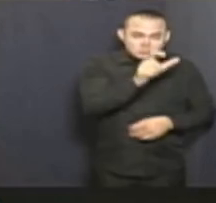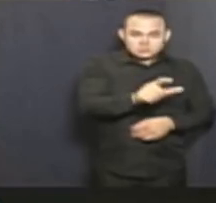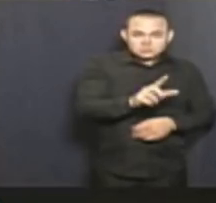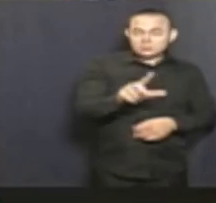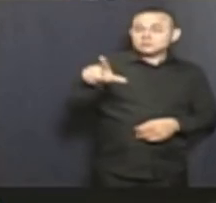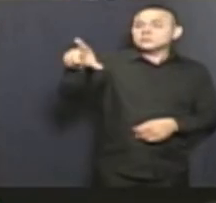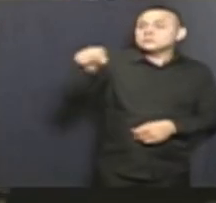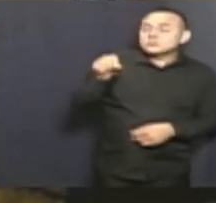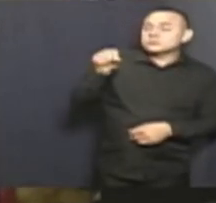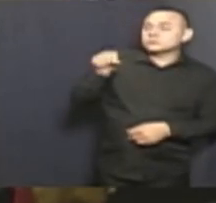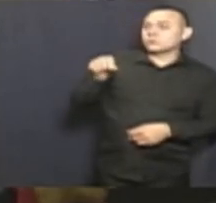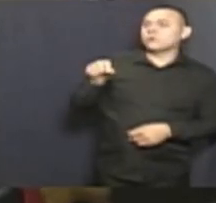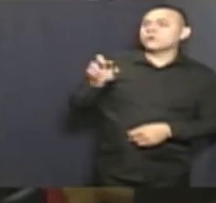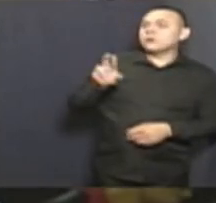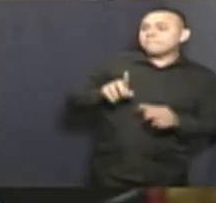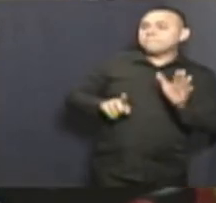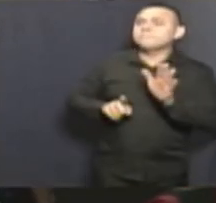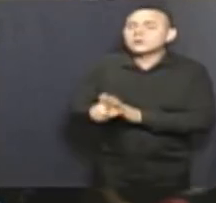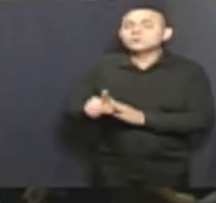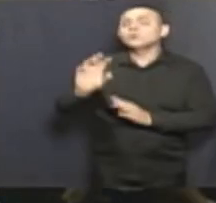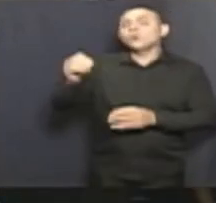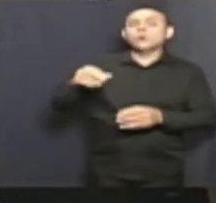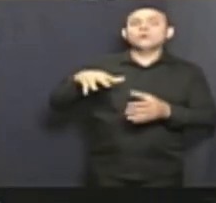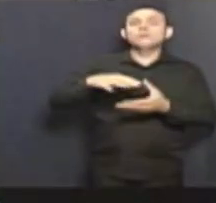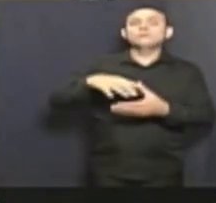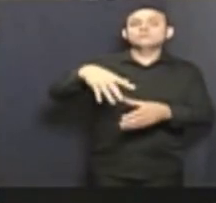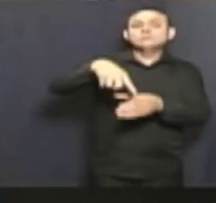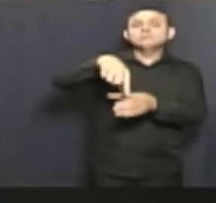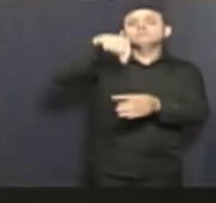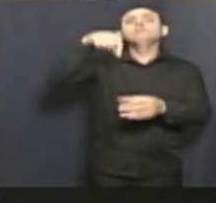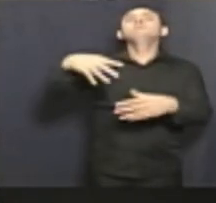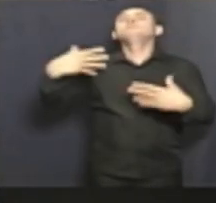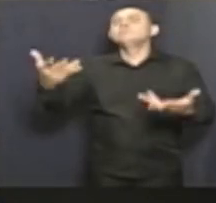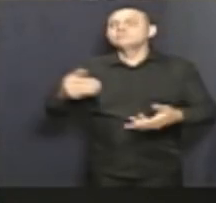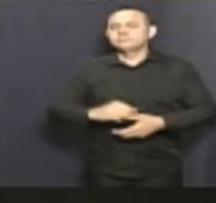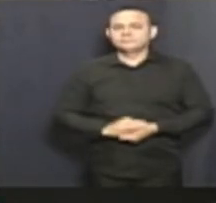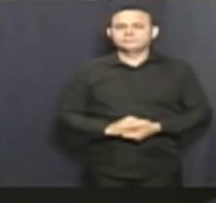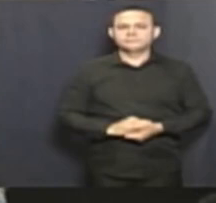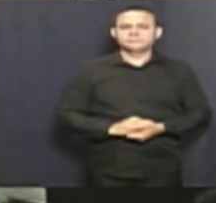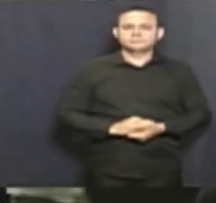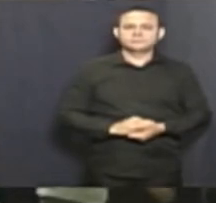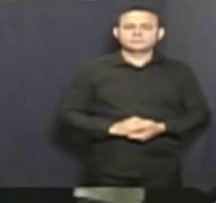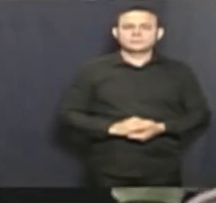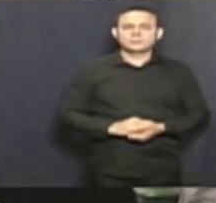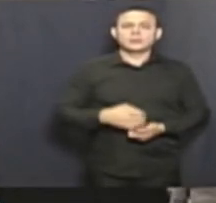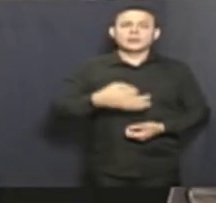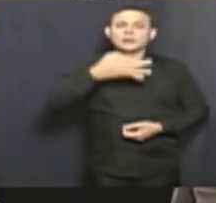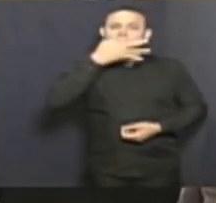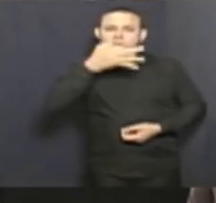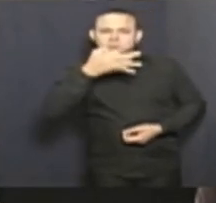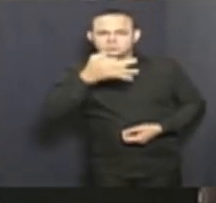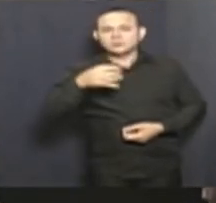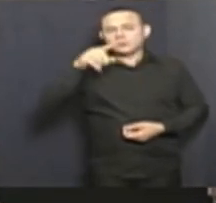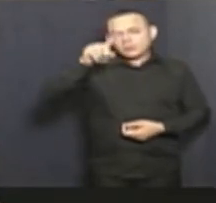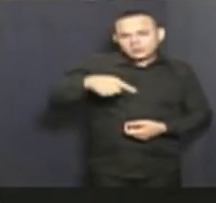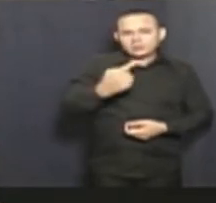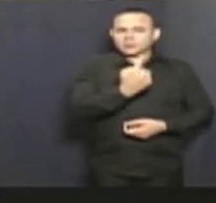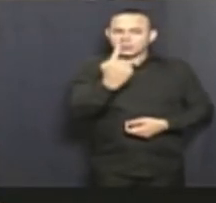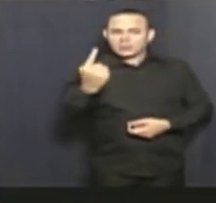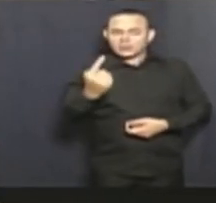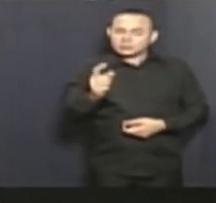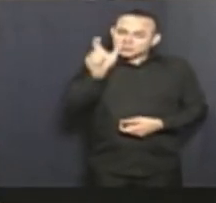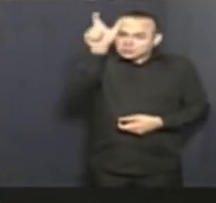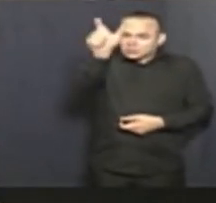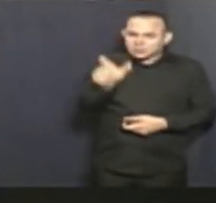ou prefere que volte e faça o sorteio porque vai ser feita a pergunta mas já há a sugestão é que cada candidato escolha para quem queira fazer